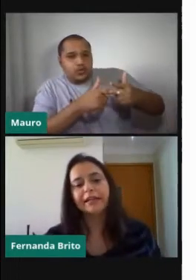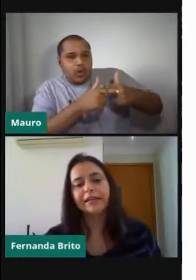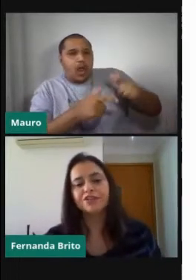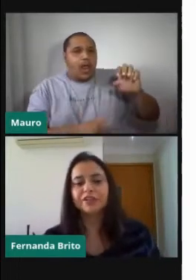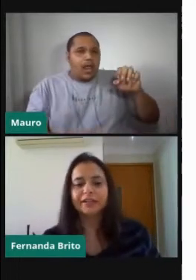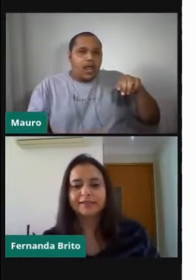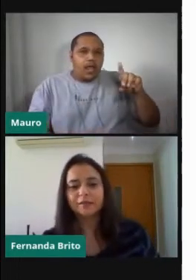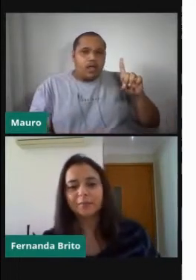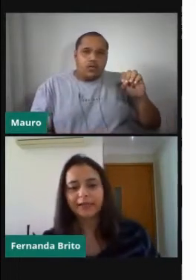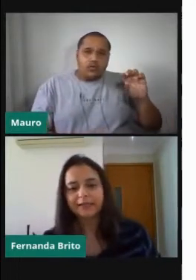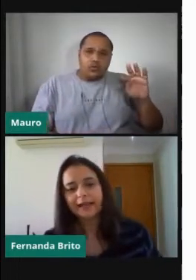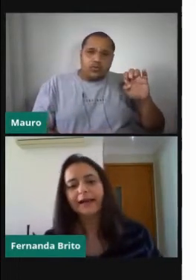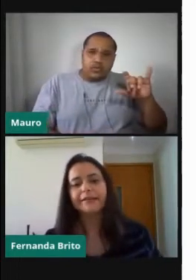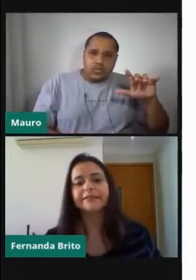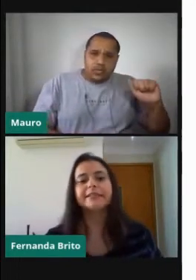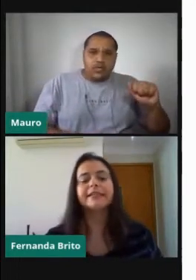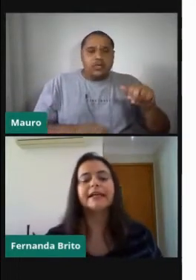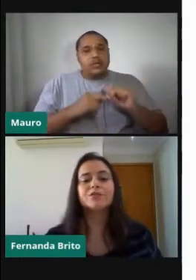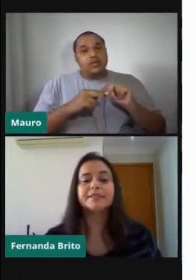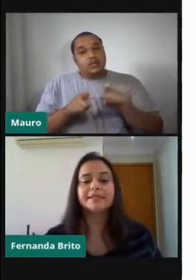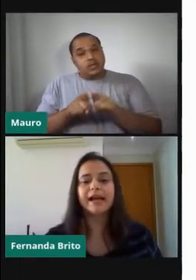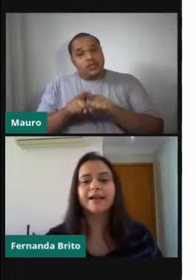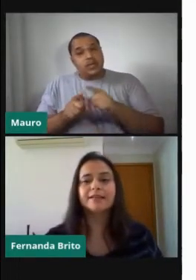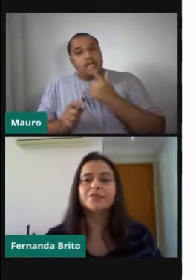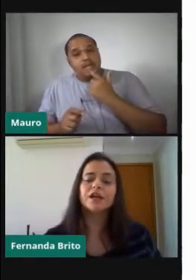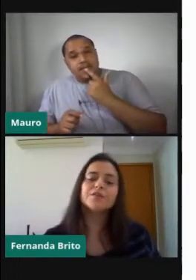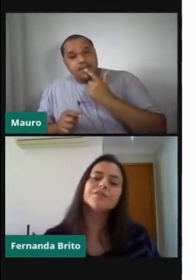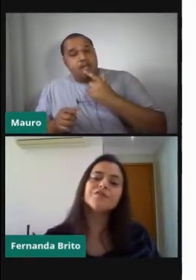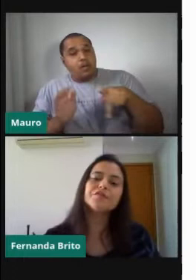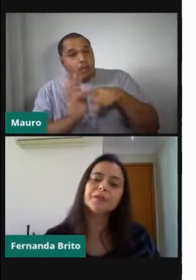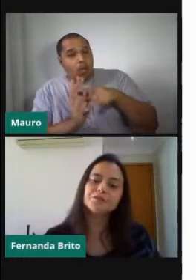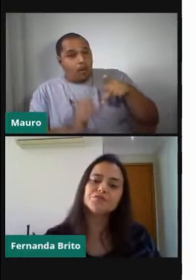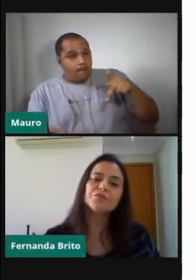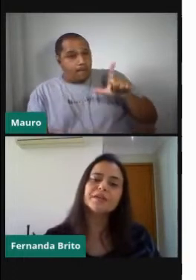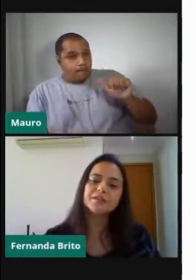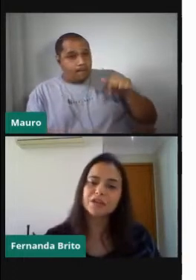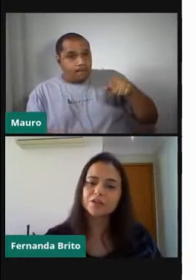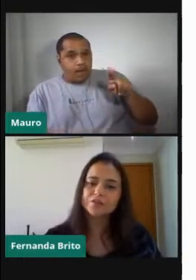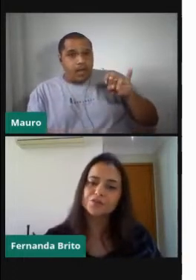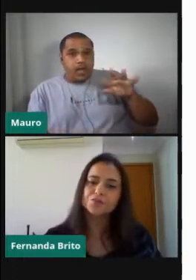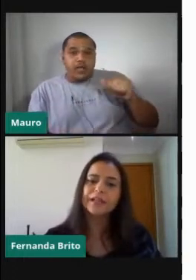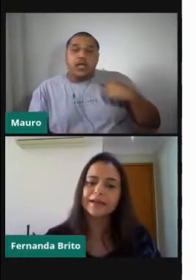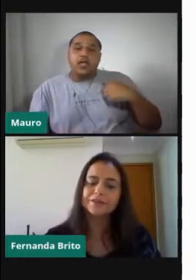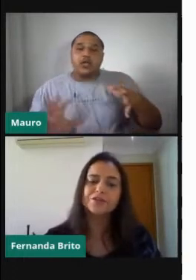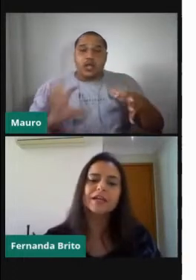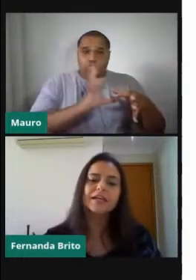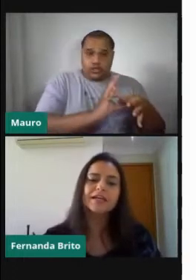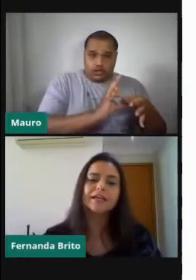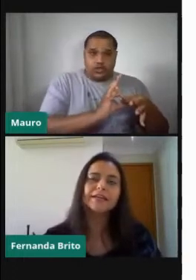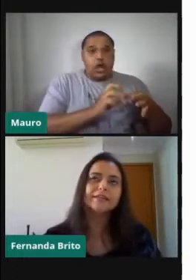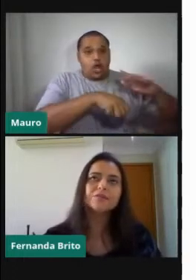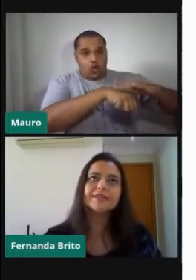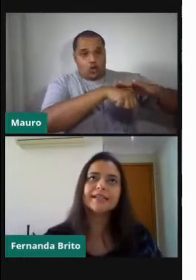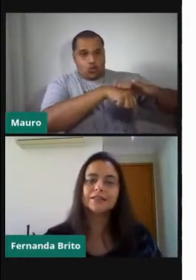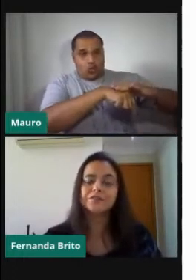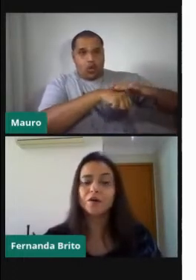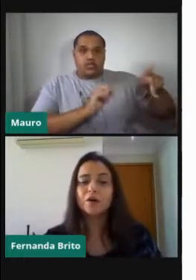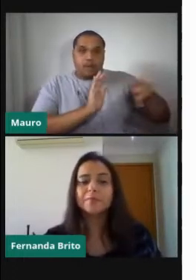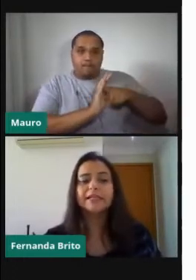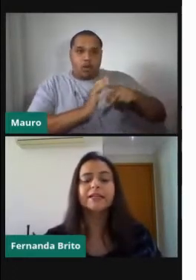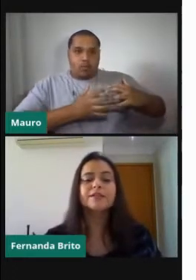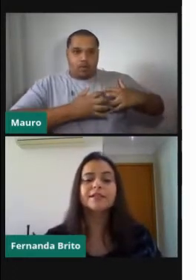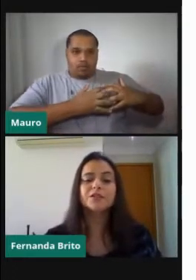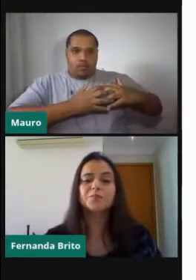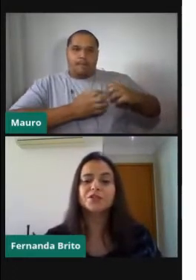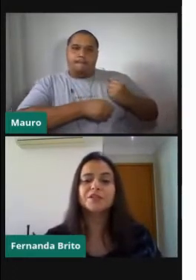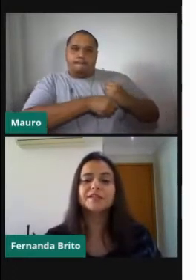resposta de agregação plaquetária, né, associadas ao desenvolvimento de doenças cardiovasculares. Então, de certa